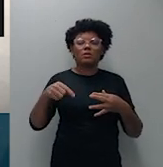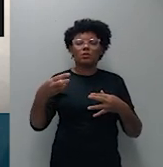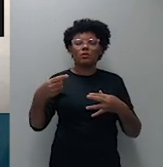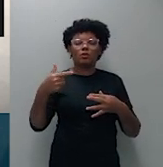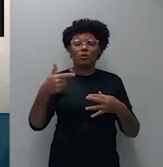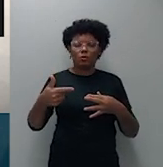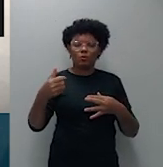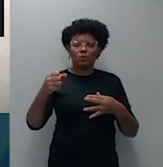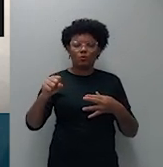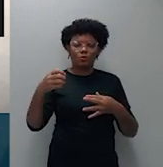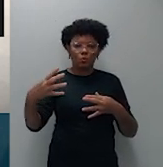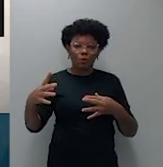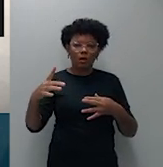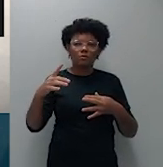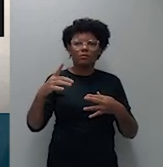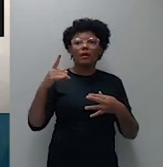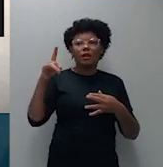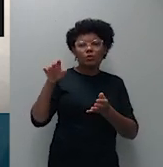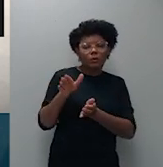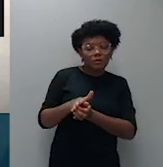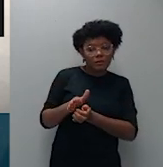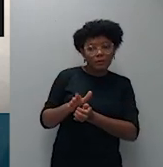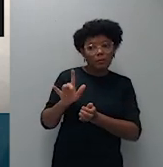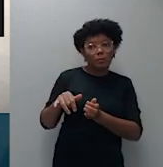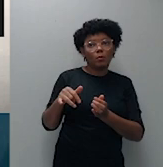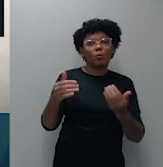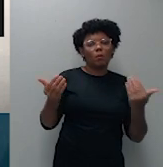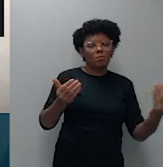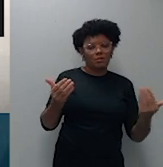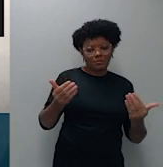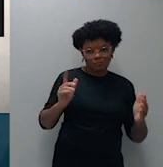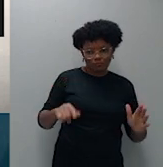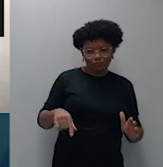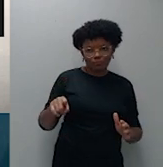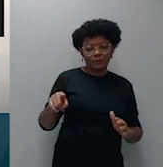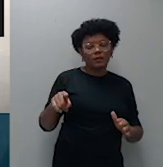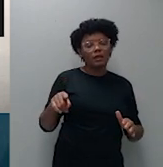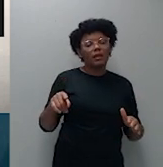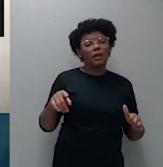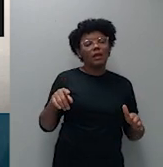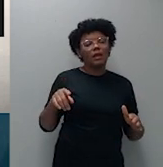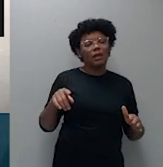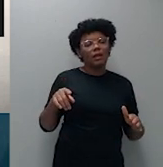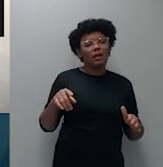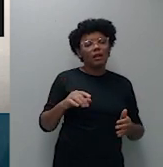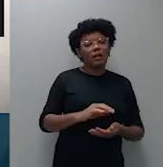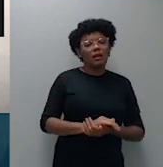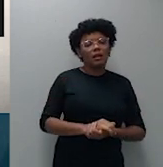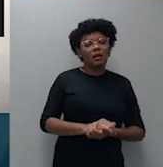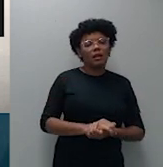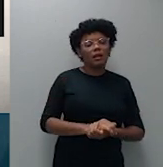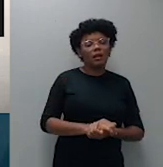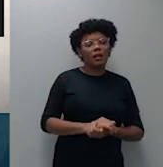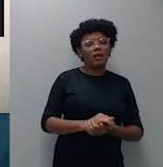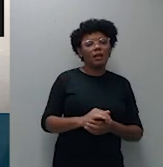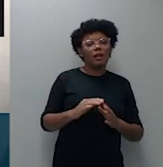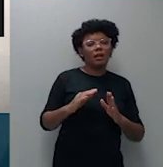284 da suprema corte por analogia a figura